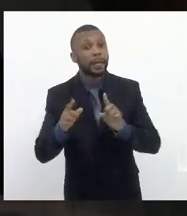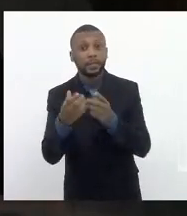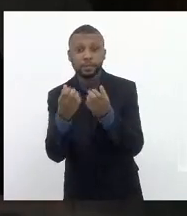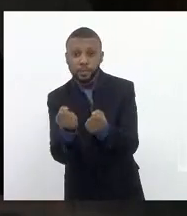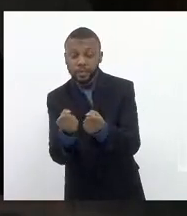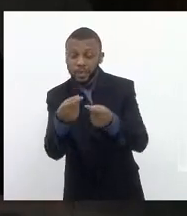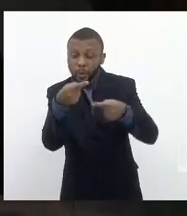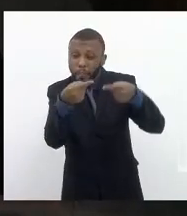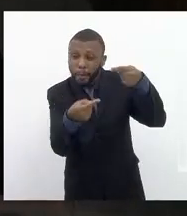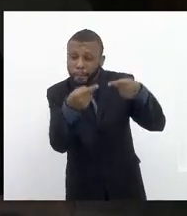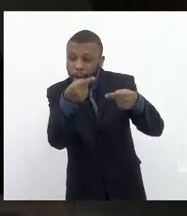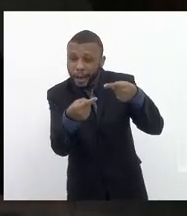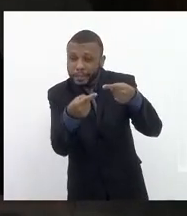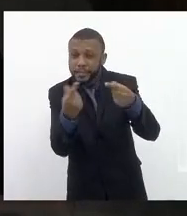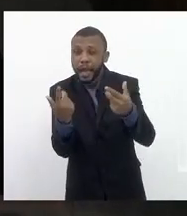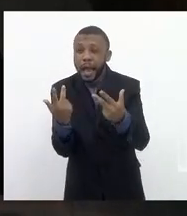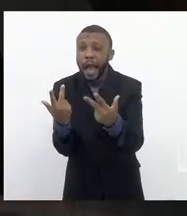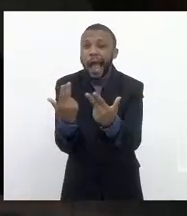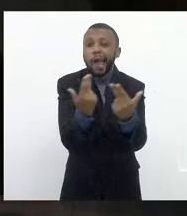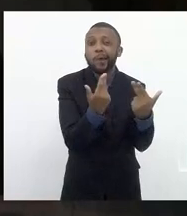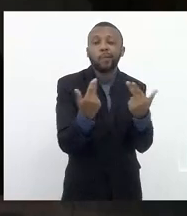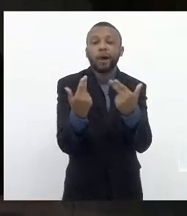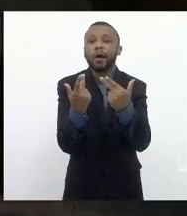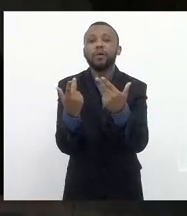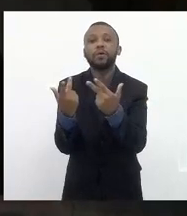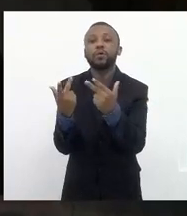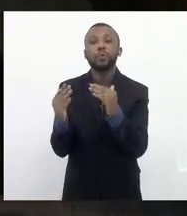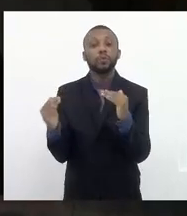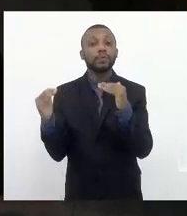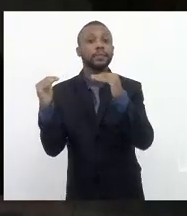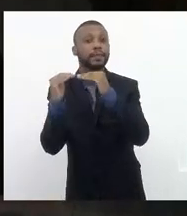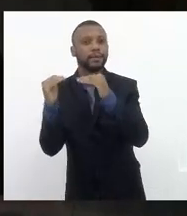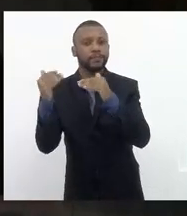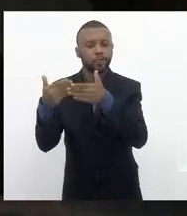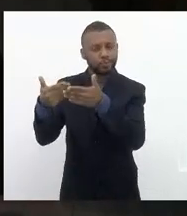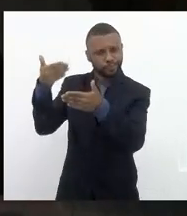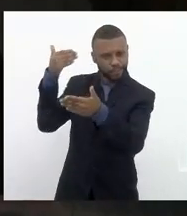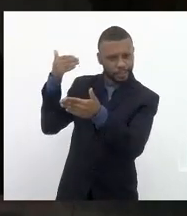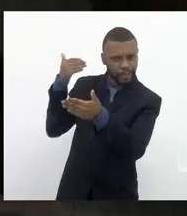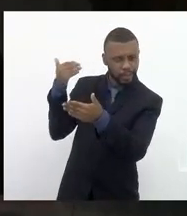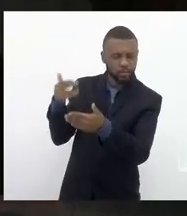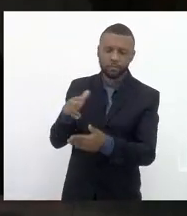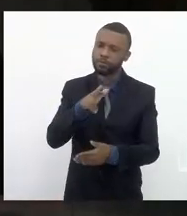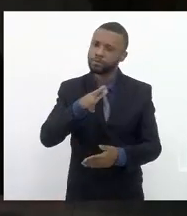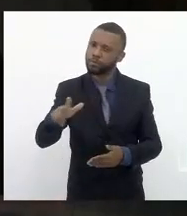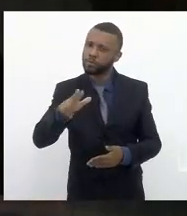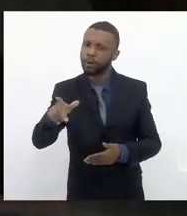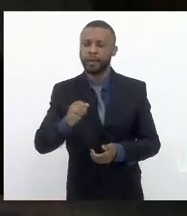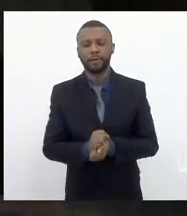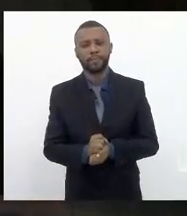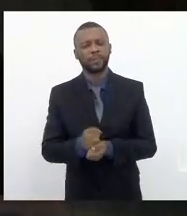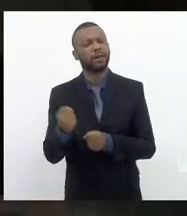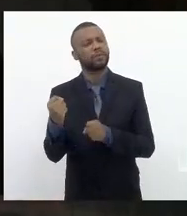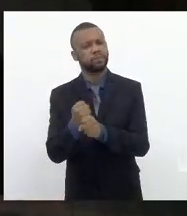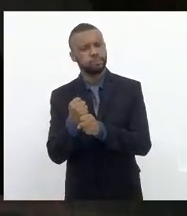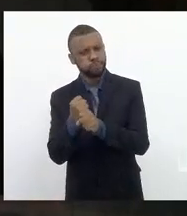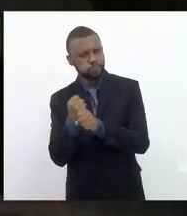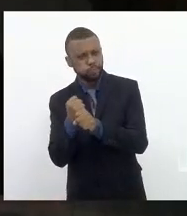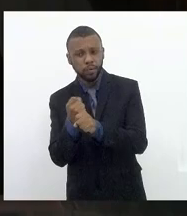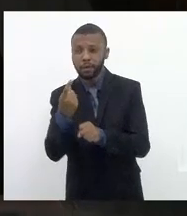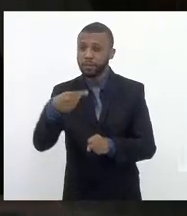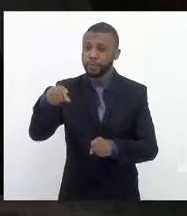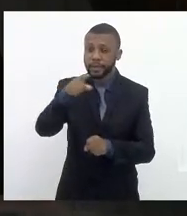debate é no mesmo nível de outrora Não não é quantos anos no vocês da saúde lutavam pelo